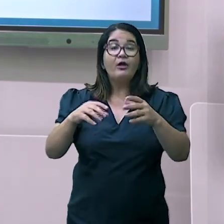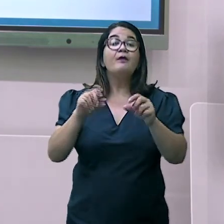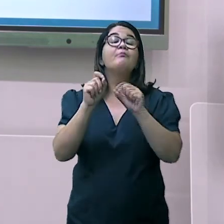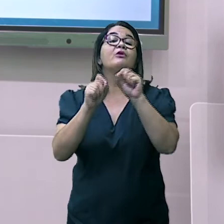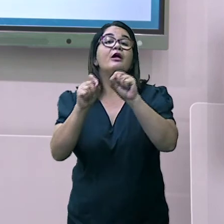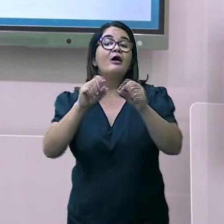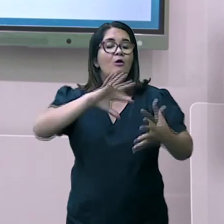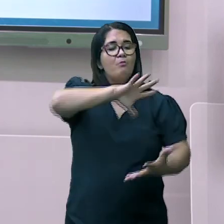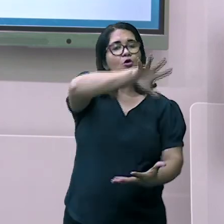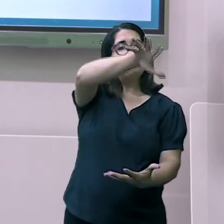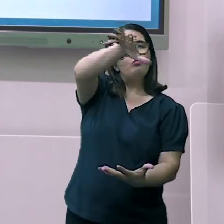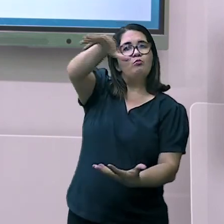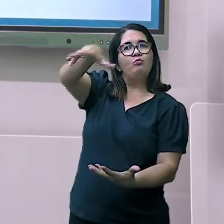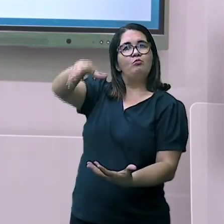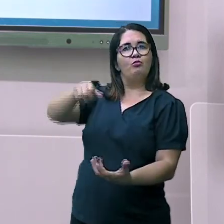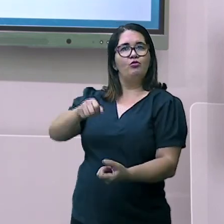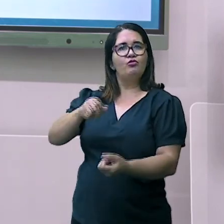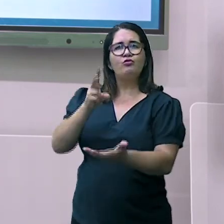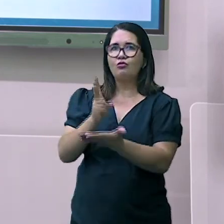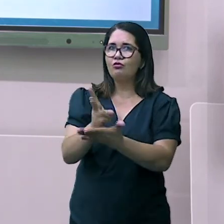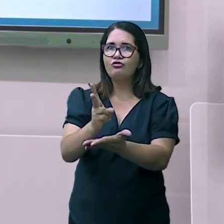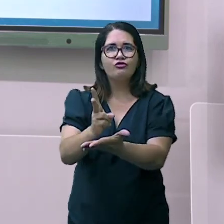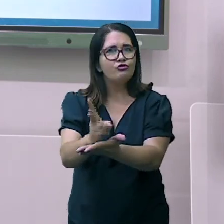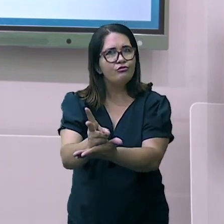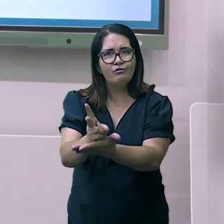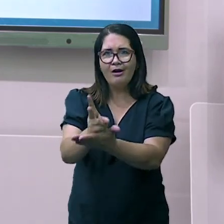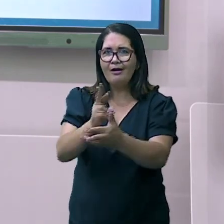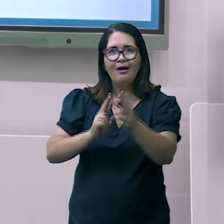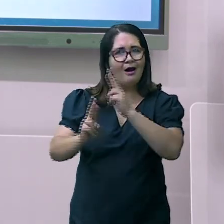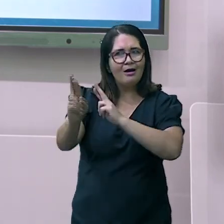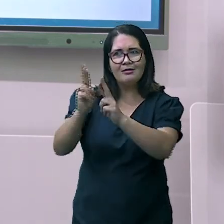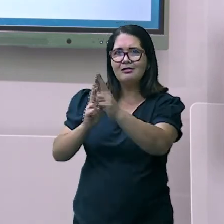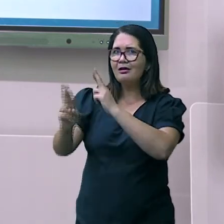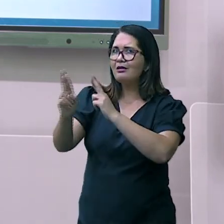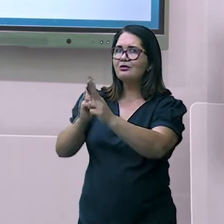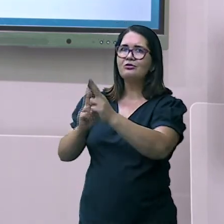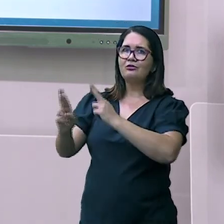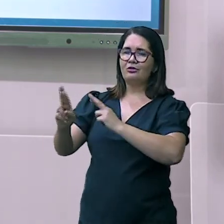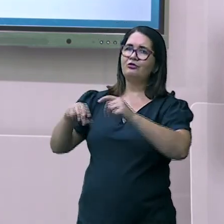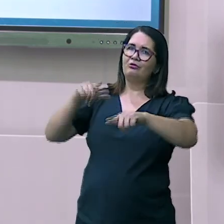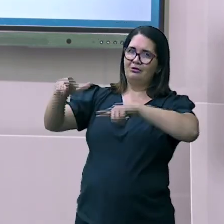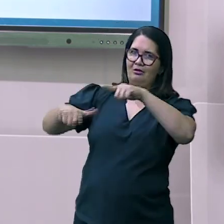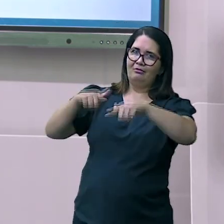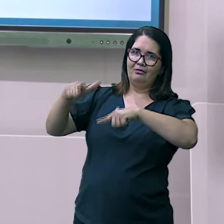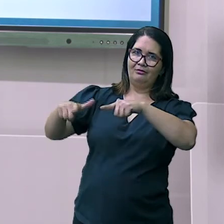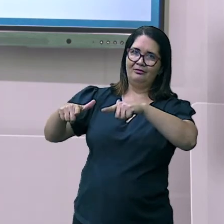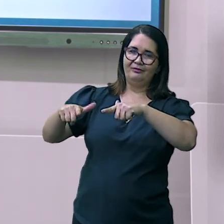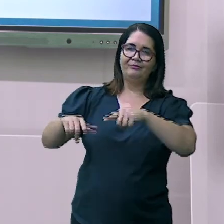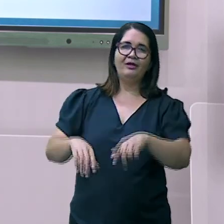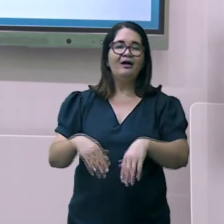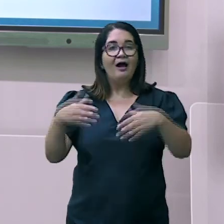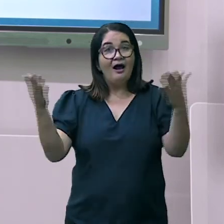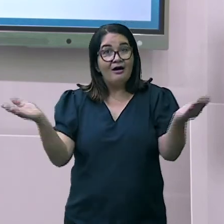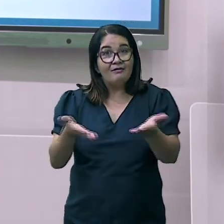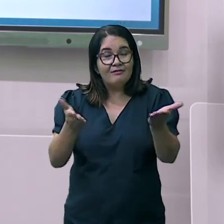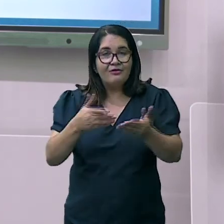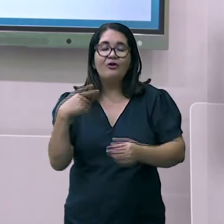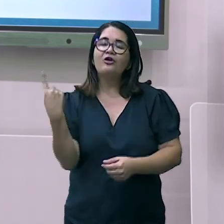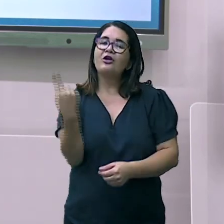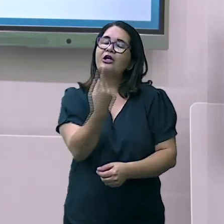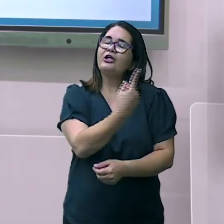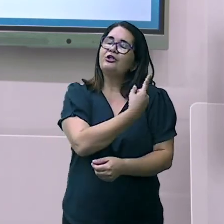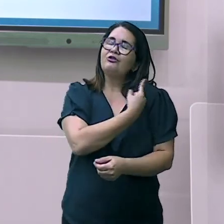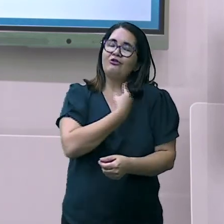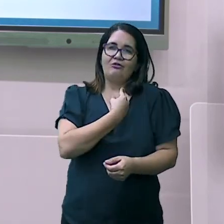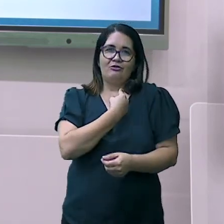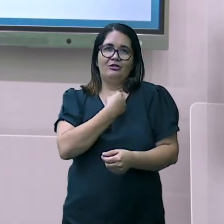sim que a pandemia alterou a relação que tínhamos com o trabalho. Agora que já vimos todo o nosso conteúdo,